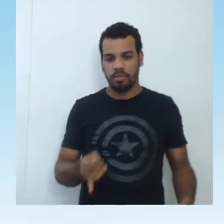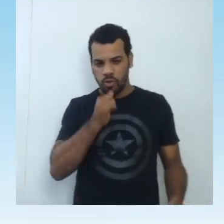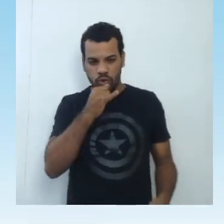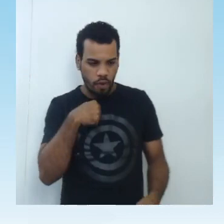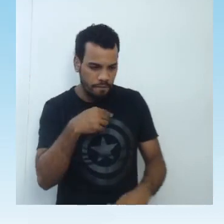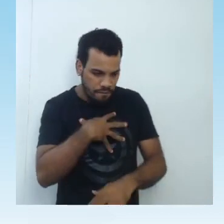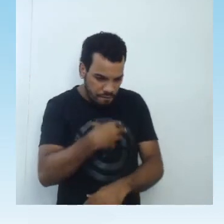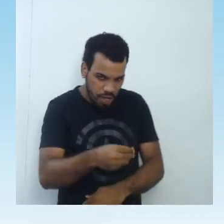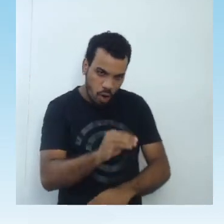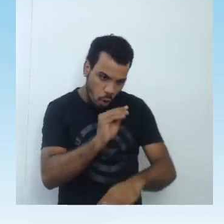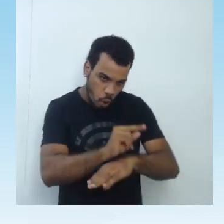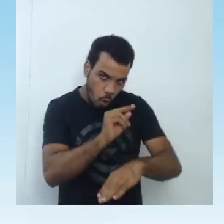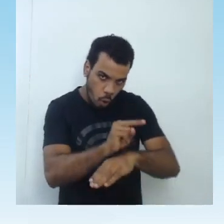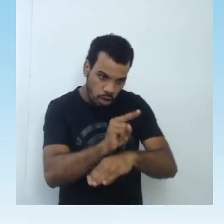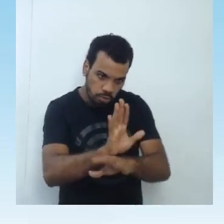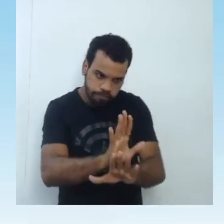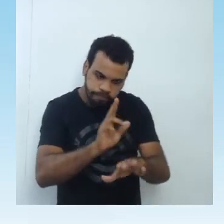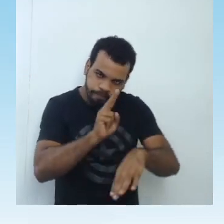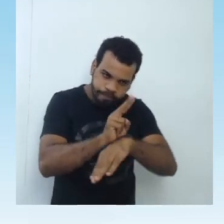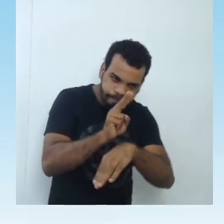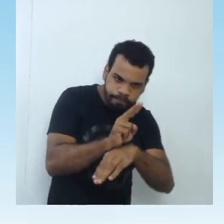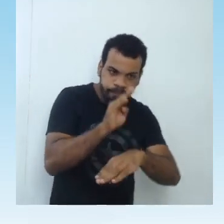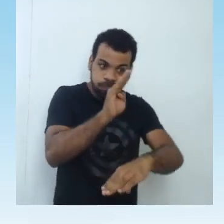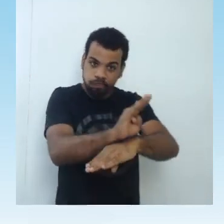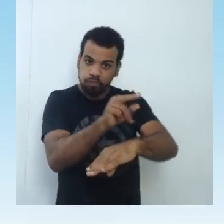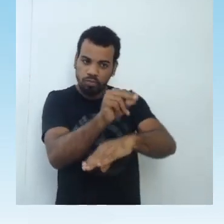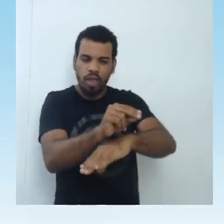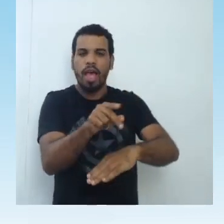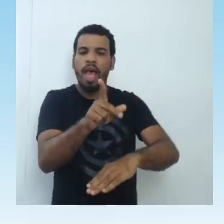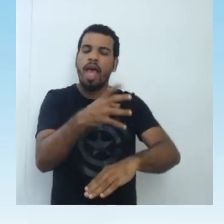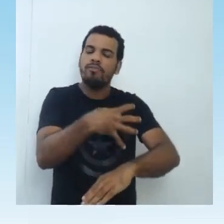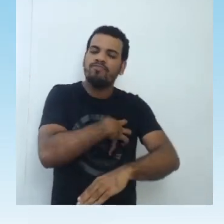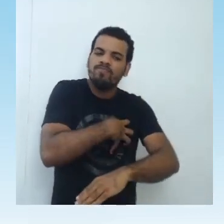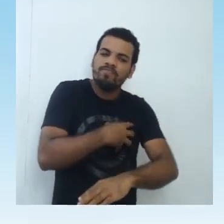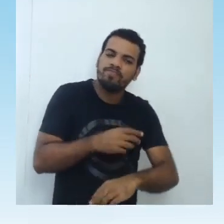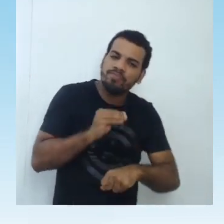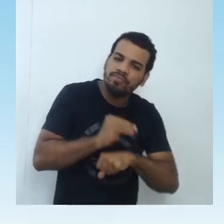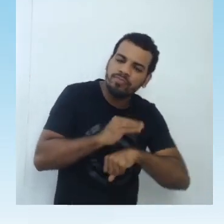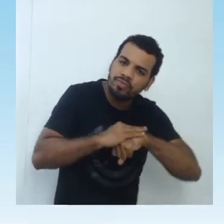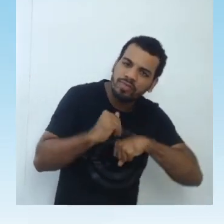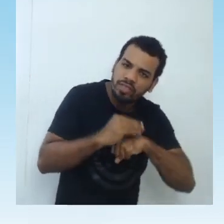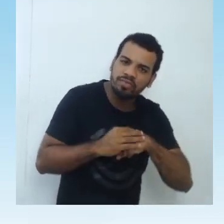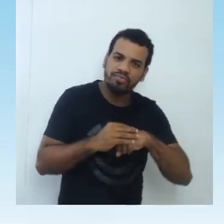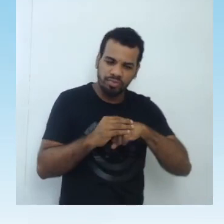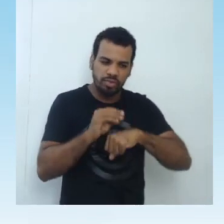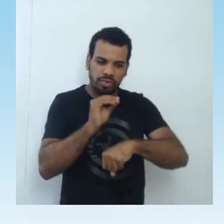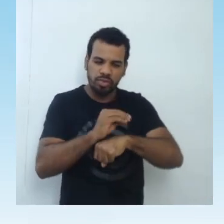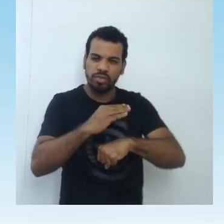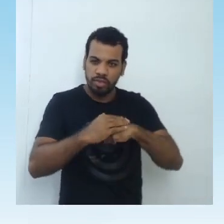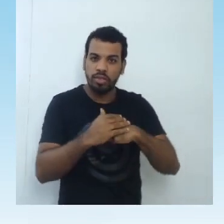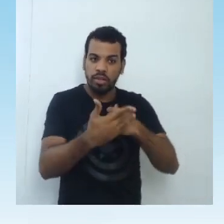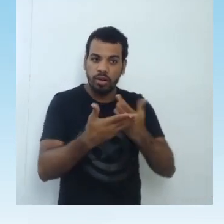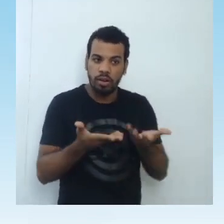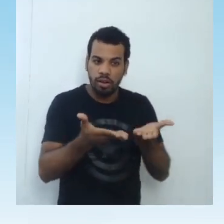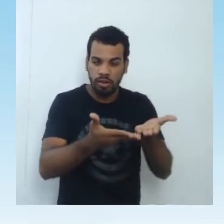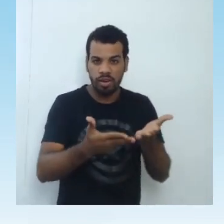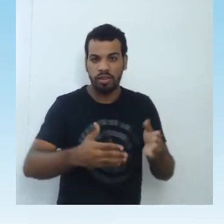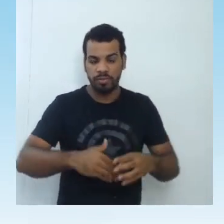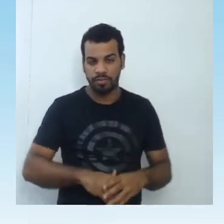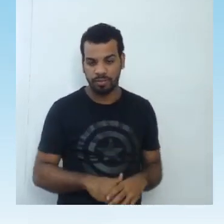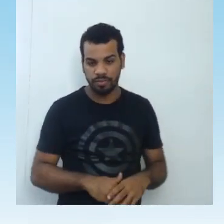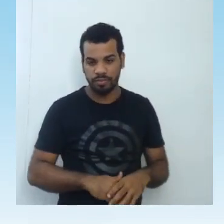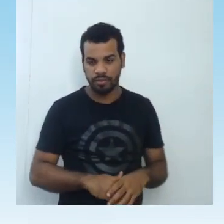do meu filho e protejo o meu filho, eu estou tendo uma ação afetiva, que ela é baseada no afeto, na relação de afeto que eu tenho com ele, por